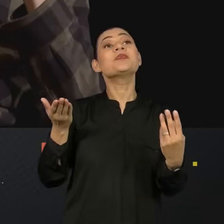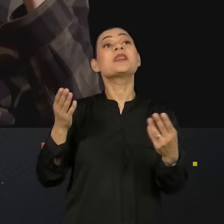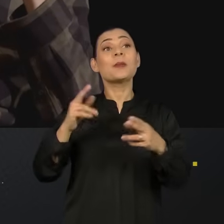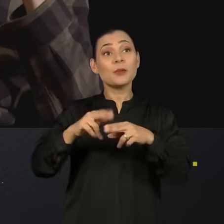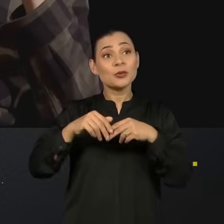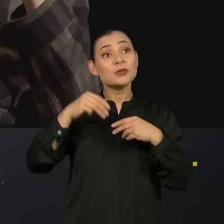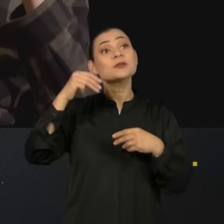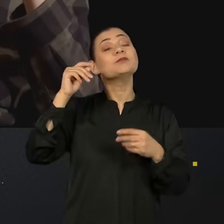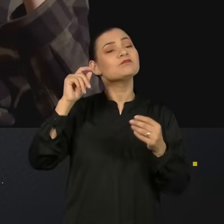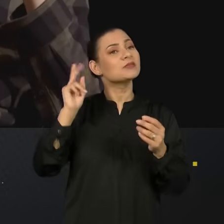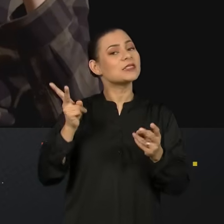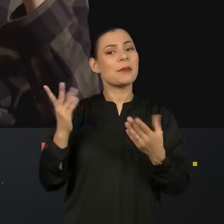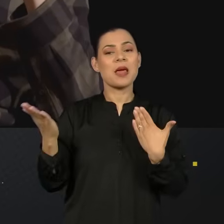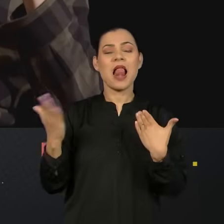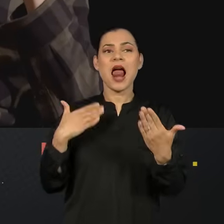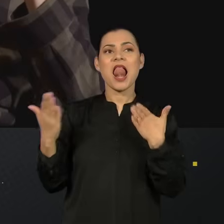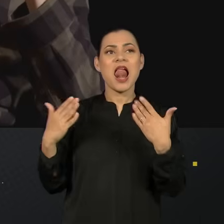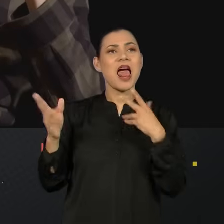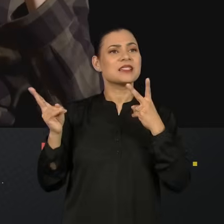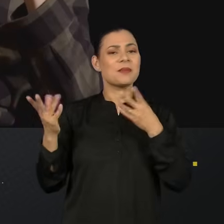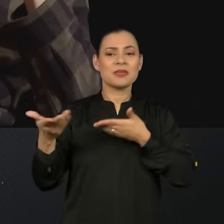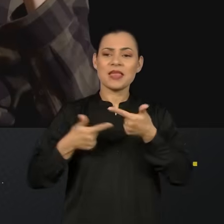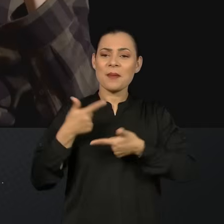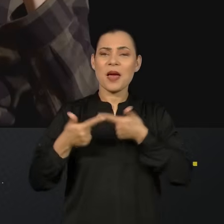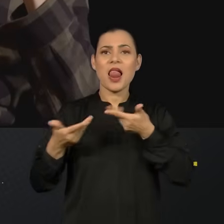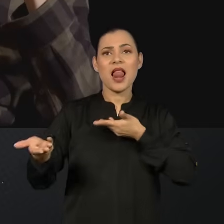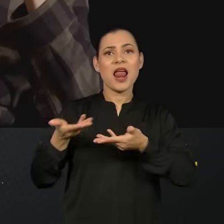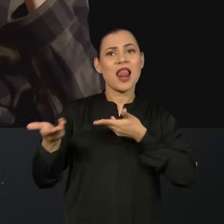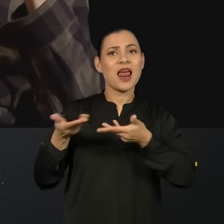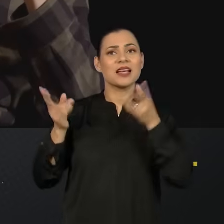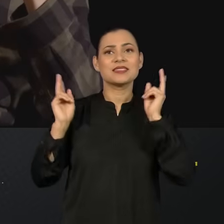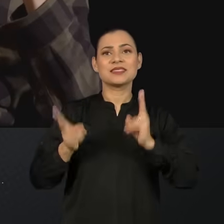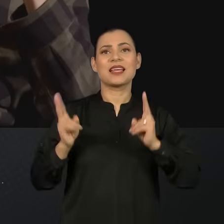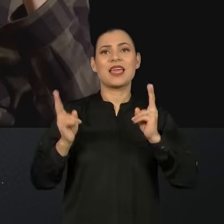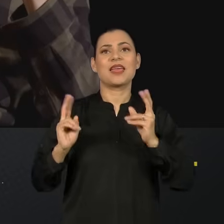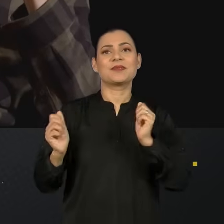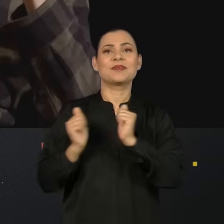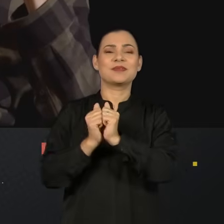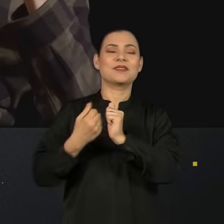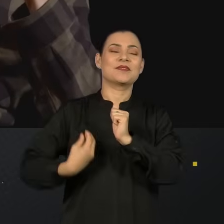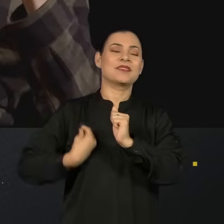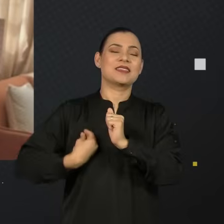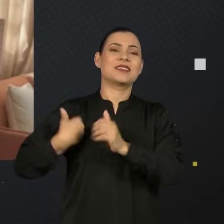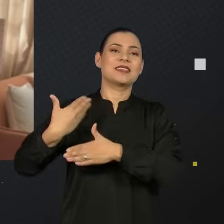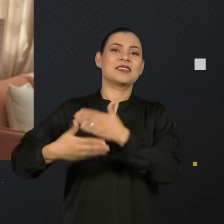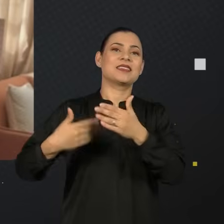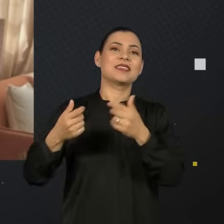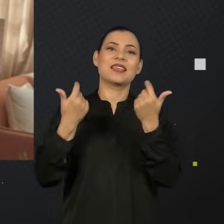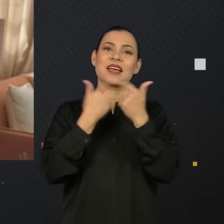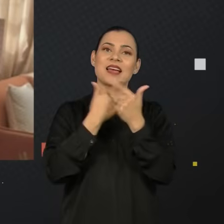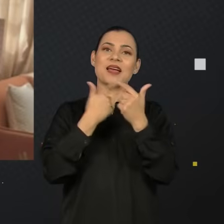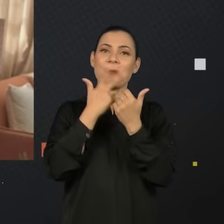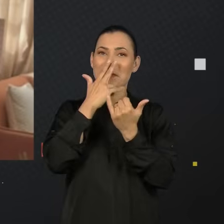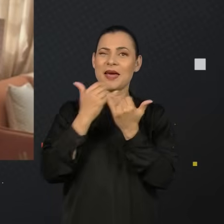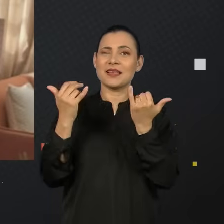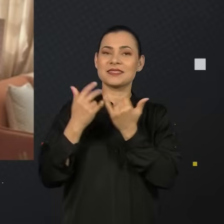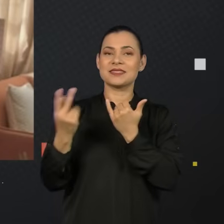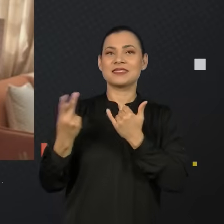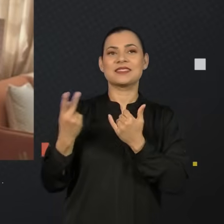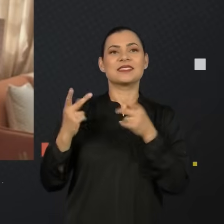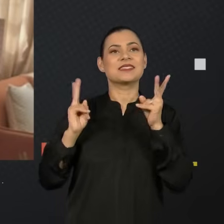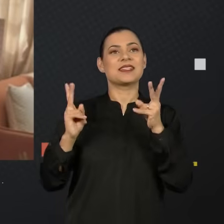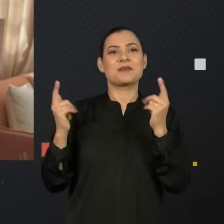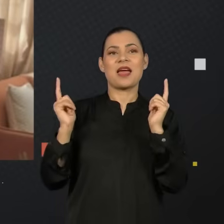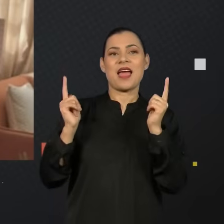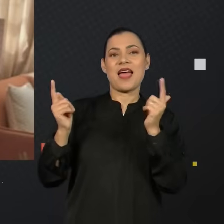vive se falando, conversando, trabalhando e curtindo a vida. E a gente tem um humor muito parecido, a gente se diverte